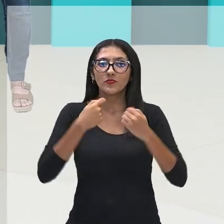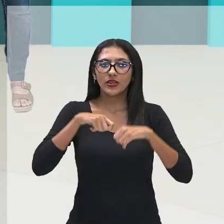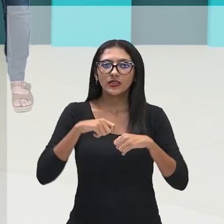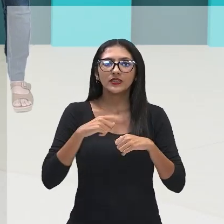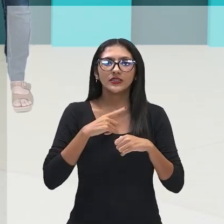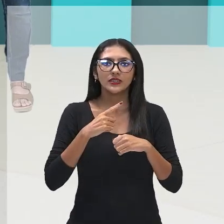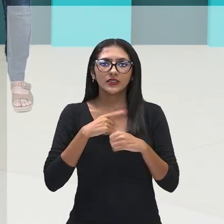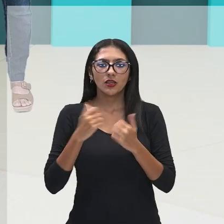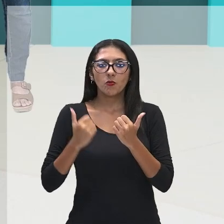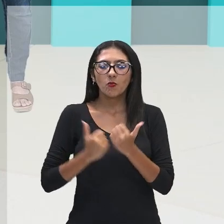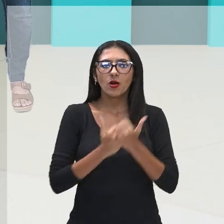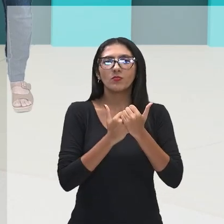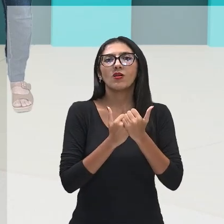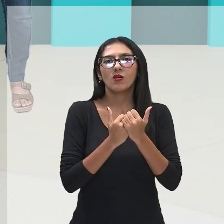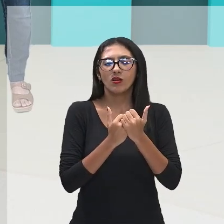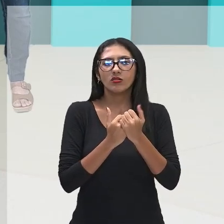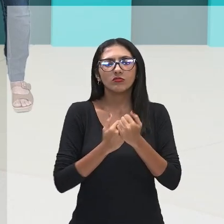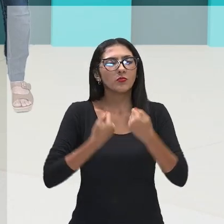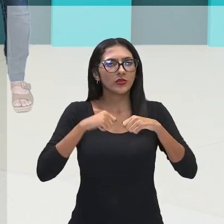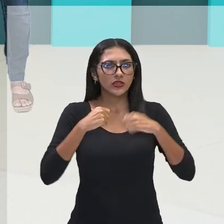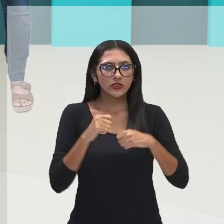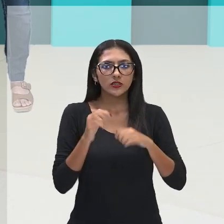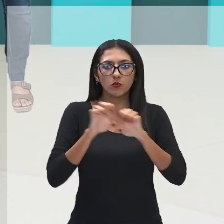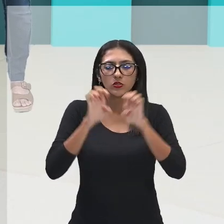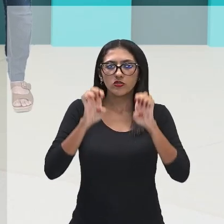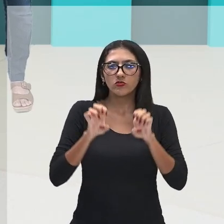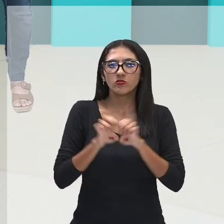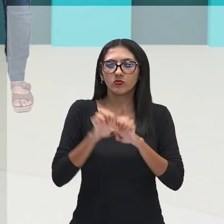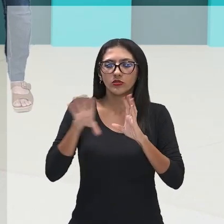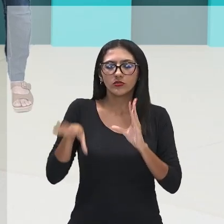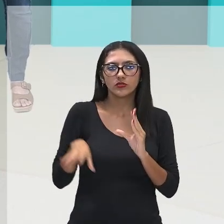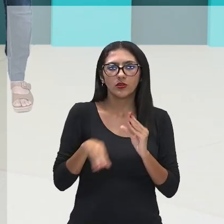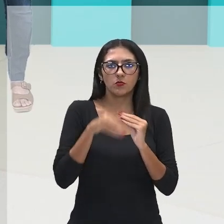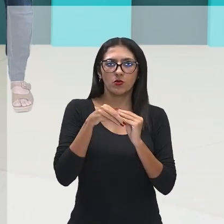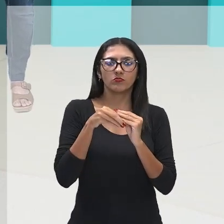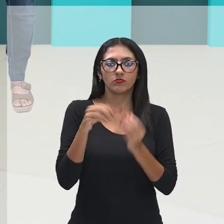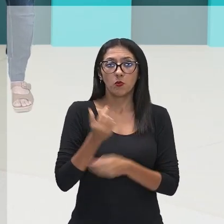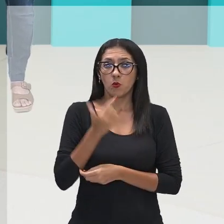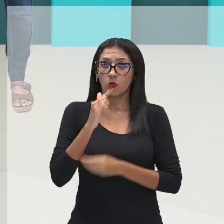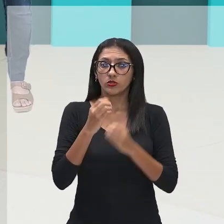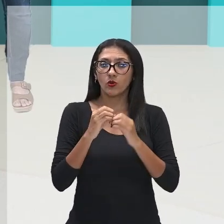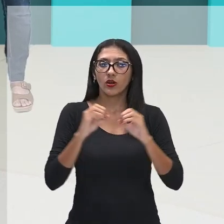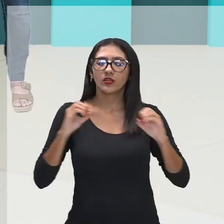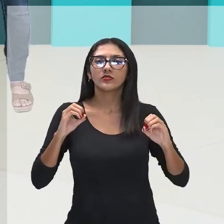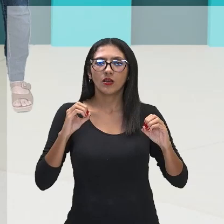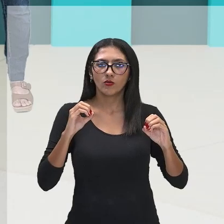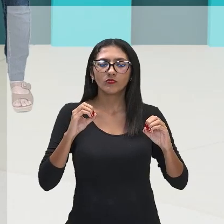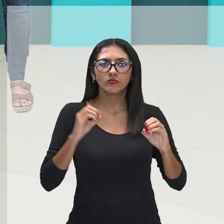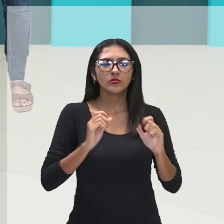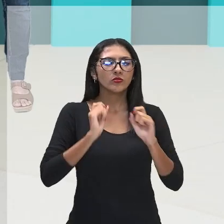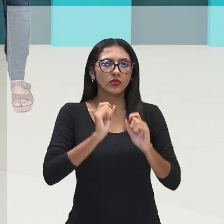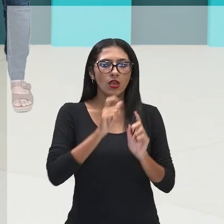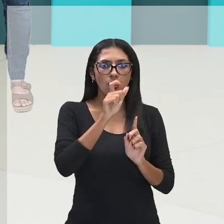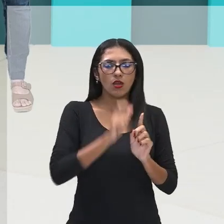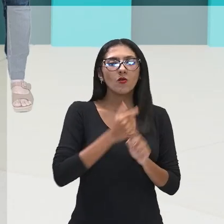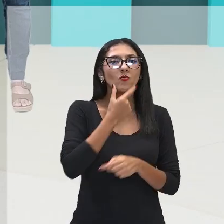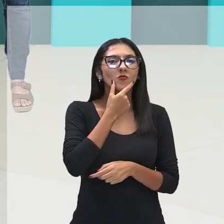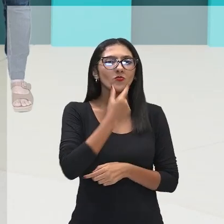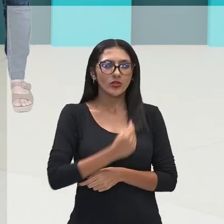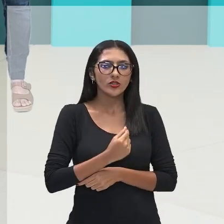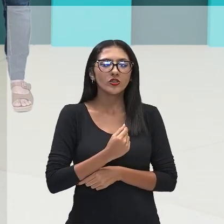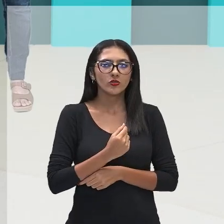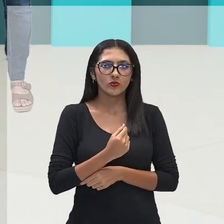uma construção maior, a outra oração, que no caso aí é o menino mora no Rio de Janeiro. Então,